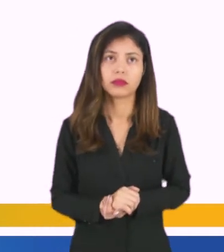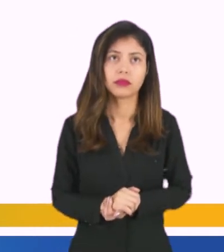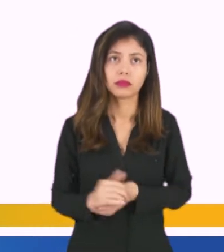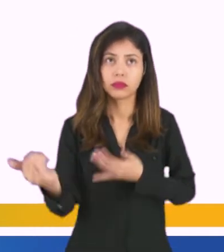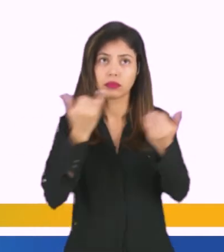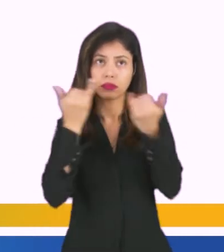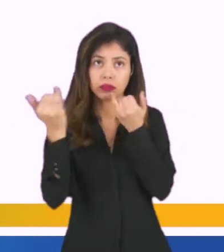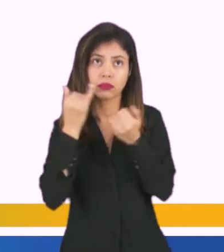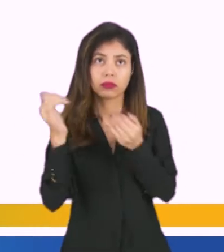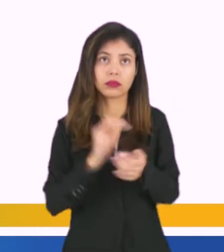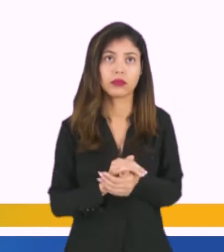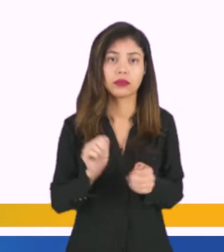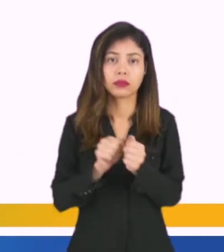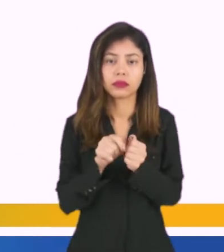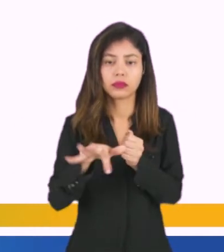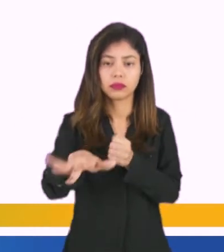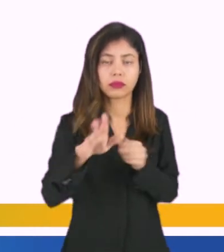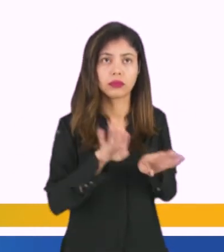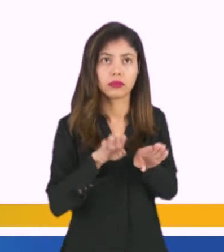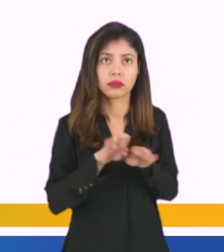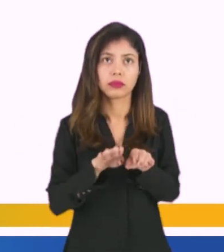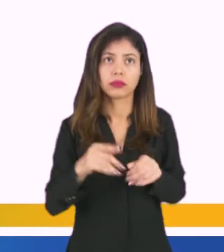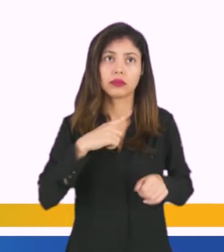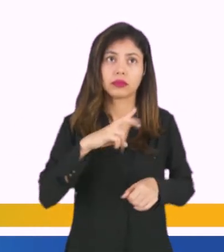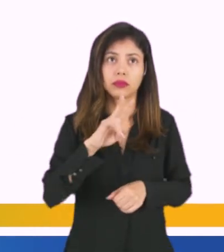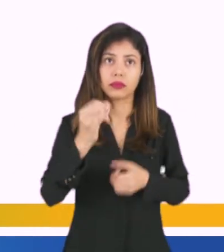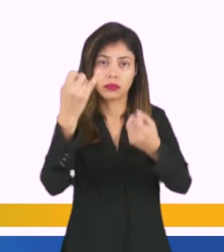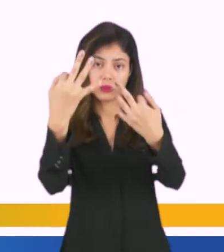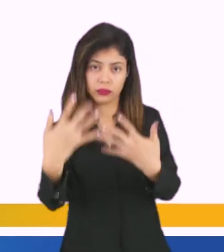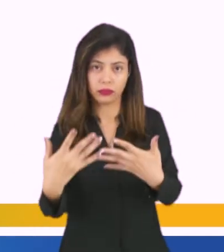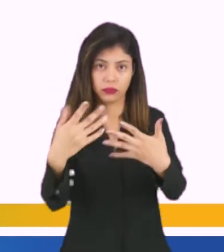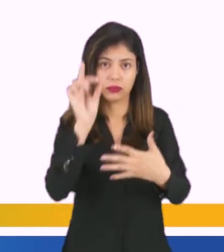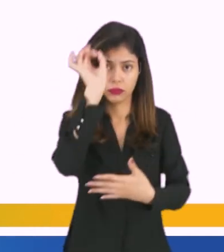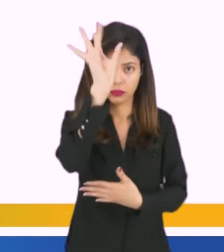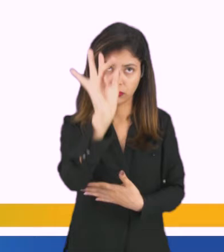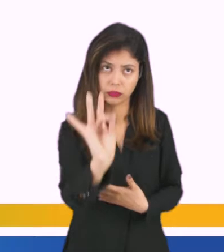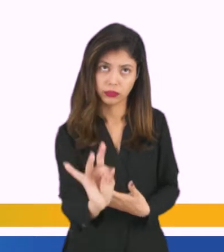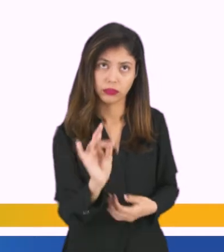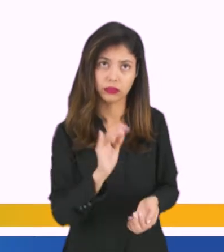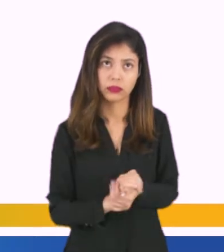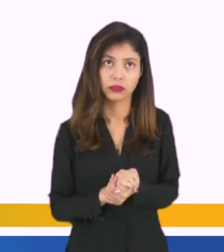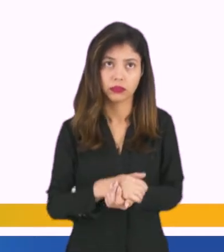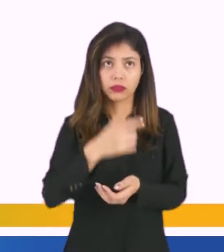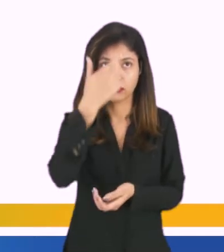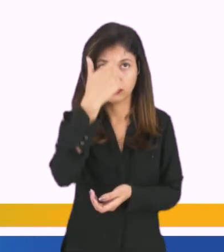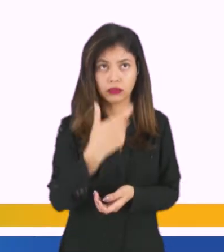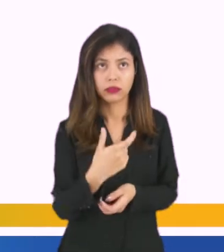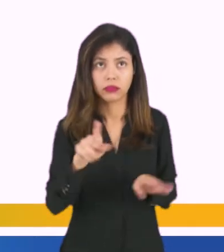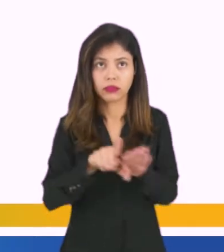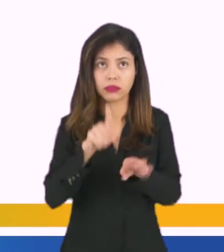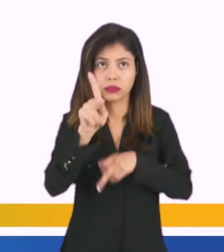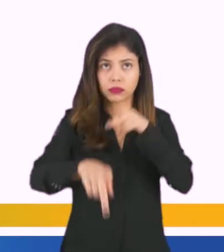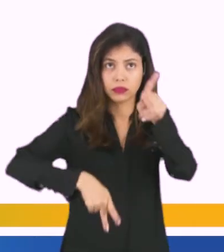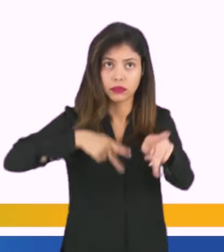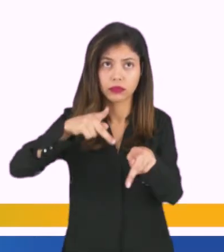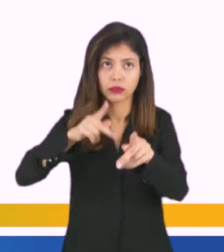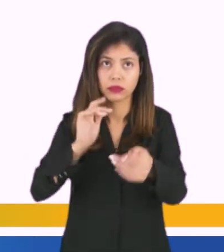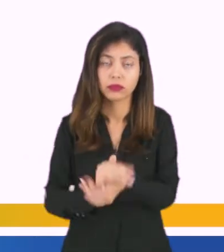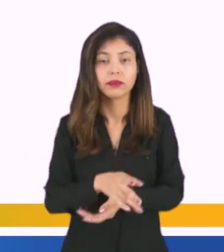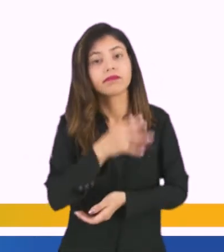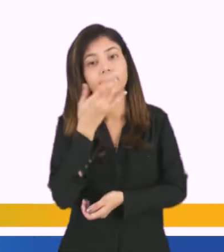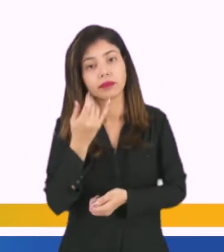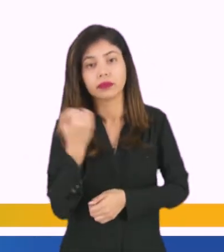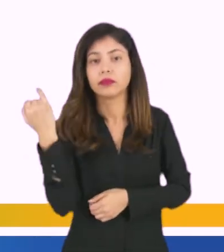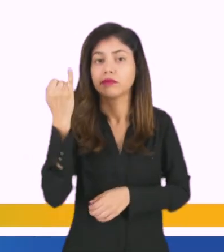informa a ocorrência e distribuição das causas de óbito no perfil da mortalidade da população. Principalmente aqui a gente tinha sobre a mortalidade infantil,